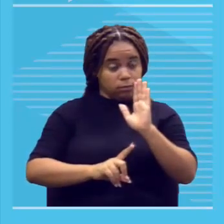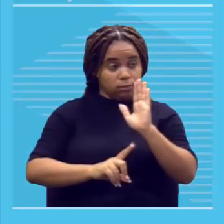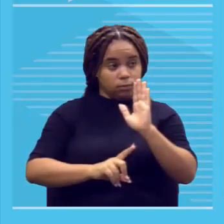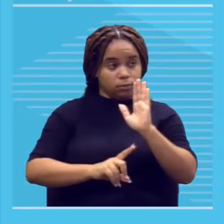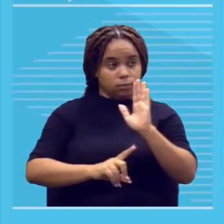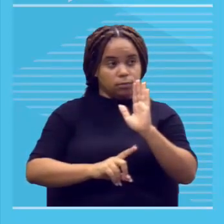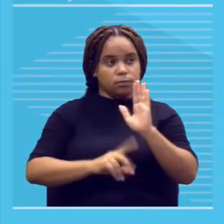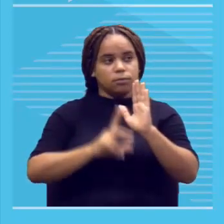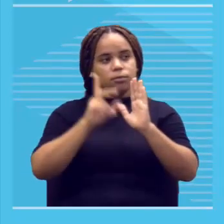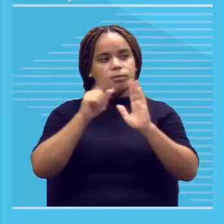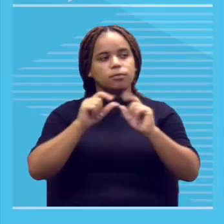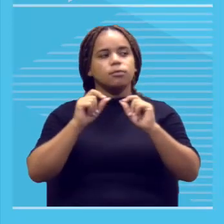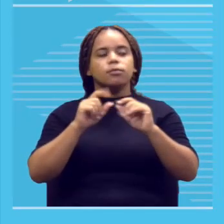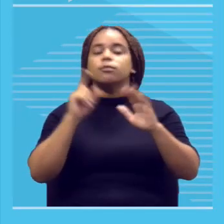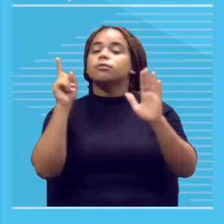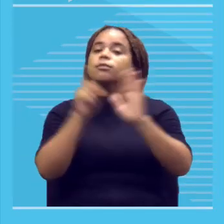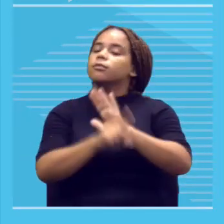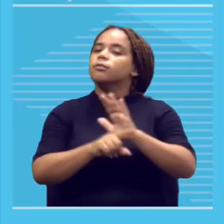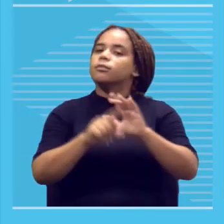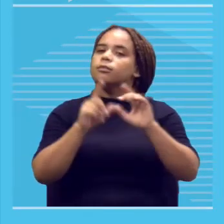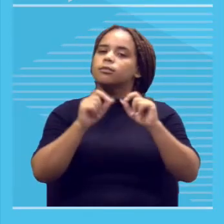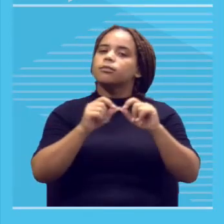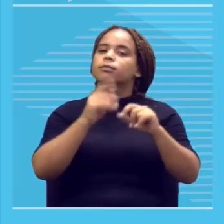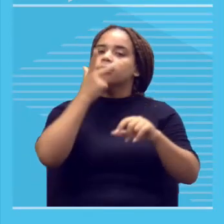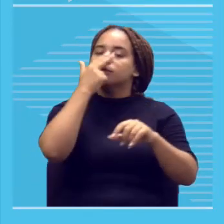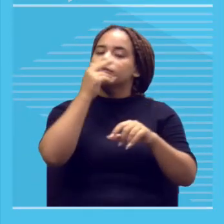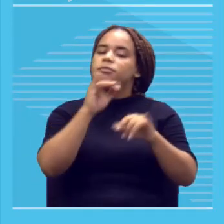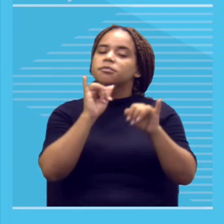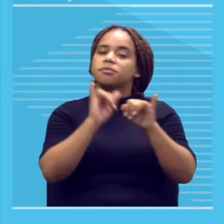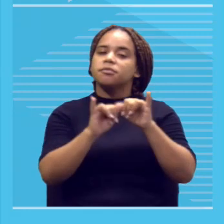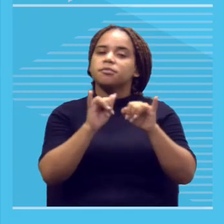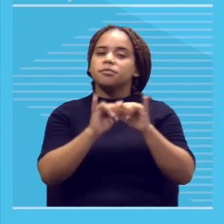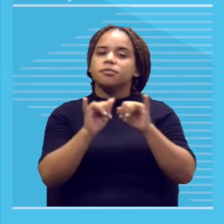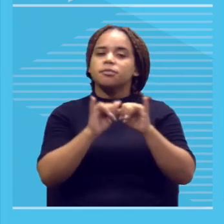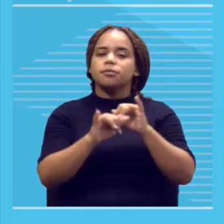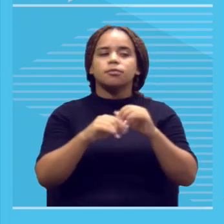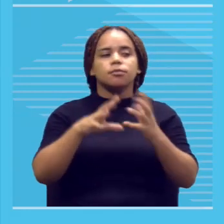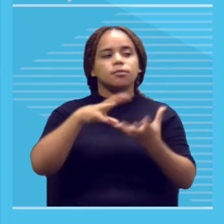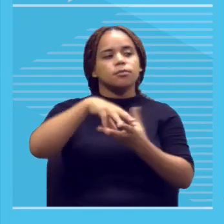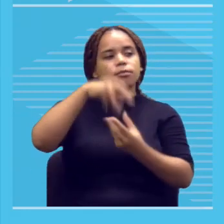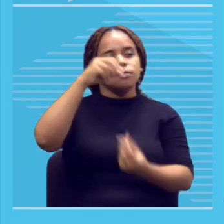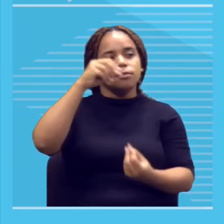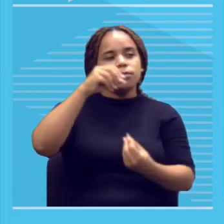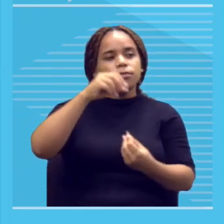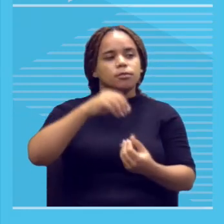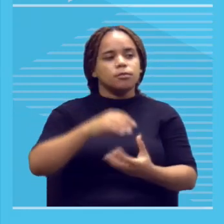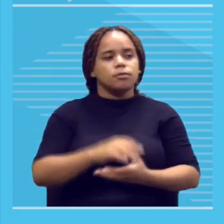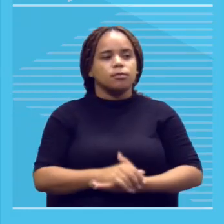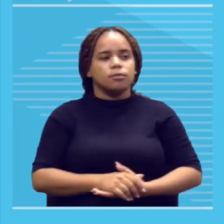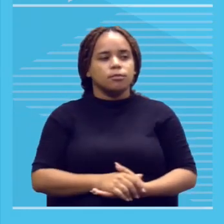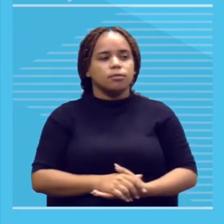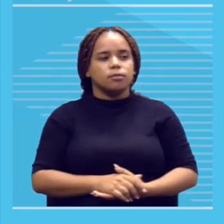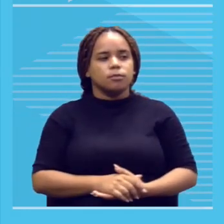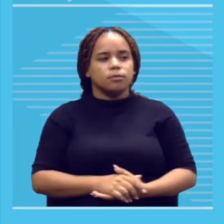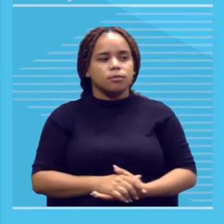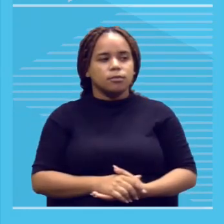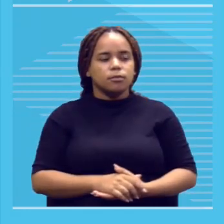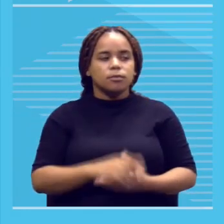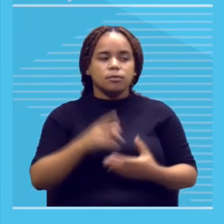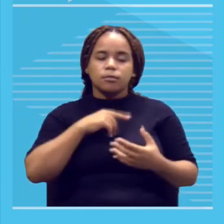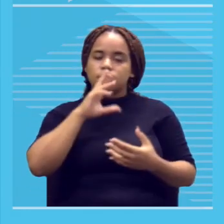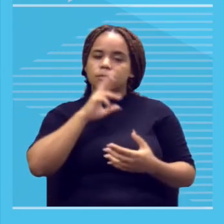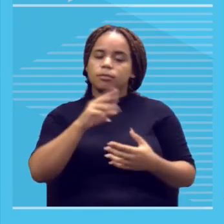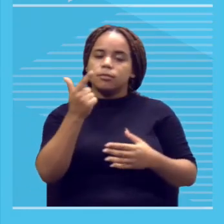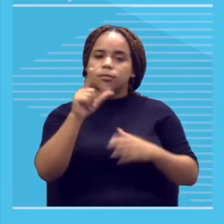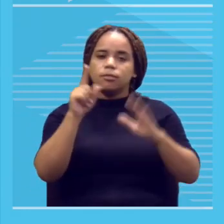a pergunta que Allan Kardec fez foi tão boba para os espíritos que os espíritos responderam com outra pergunta o que